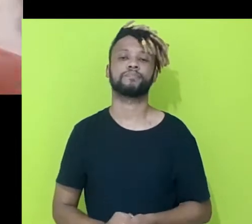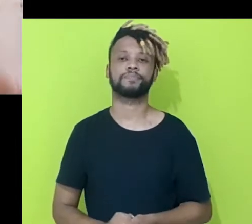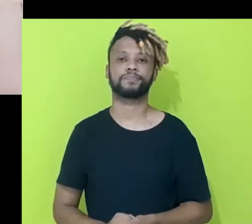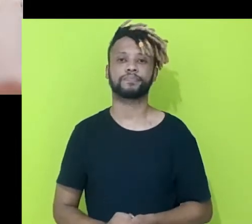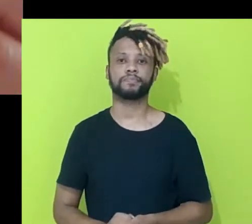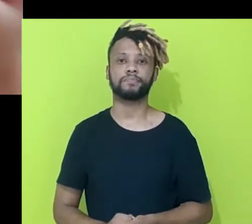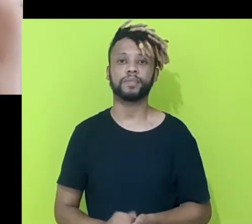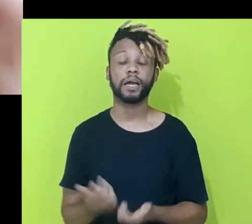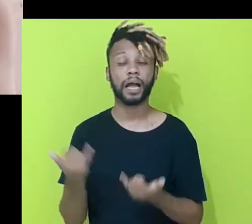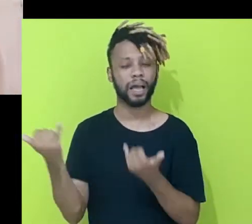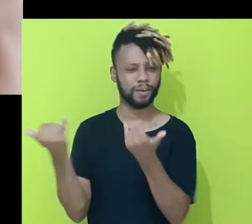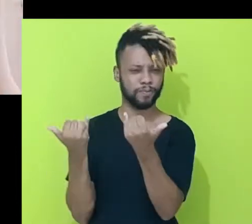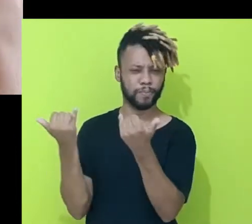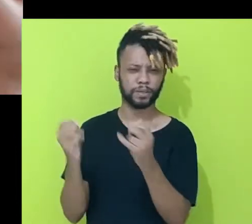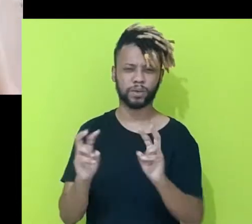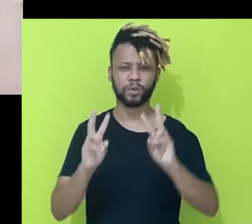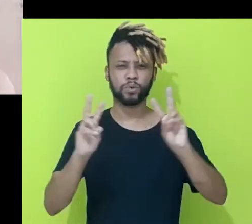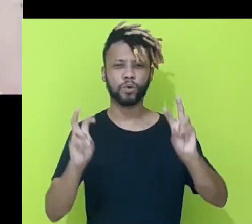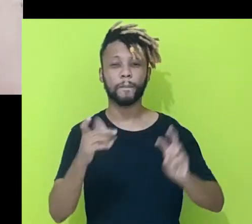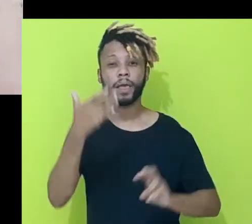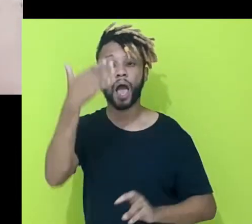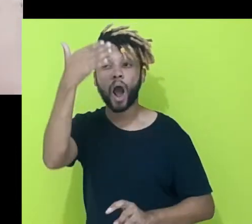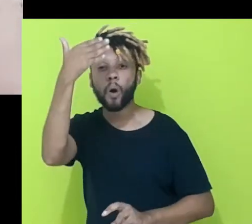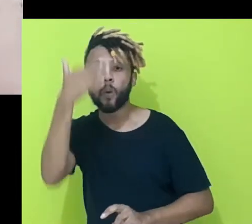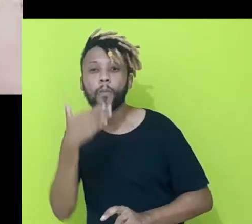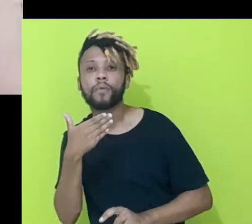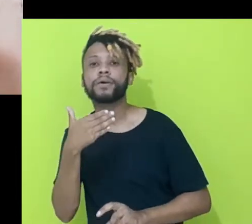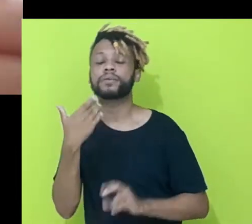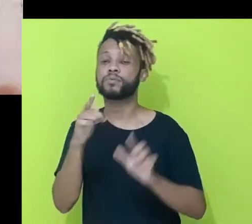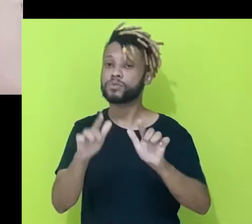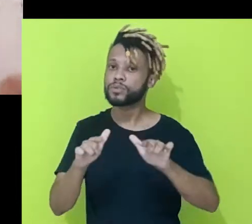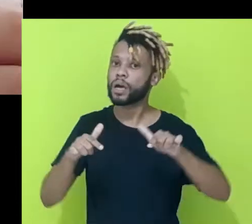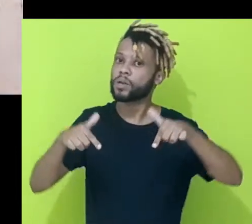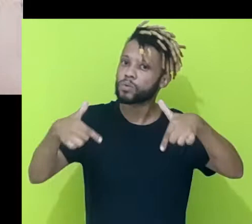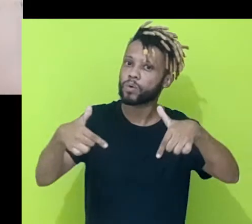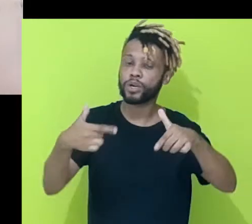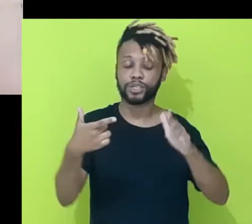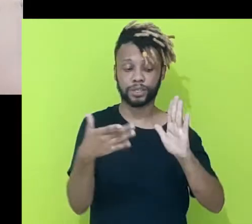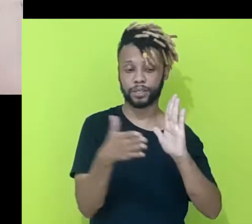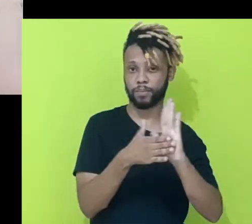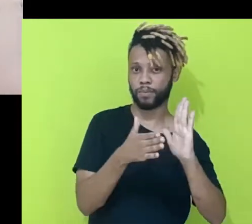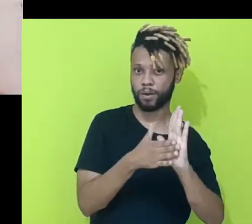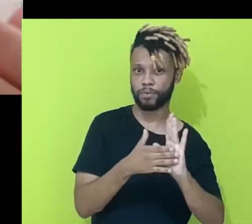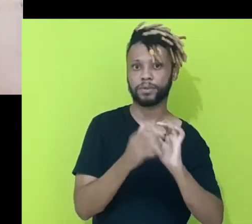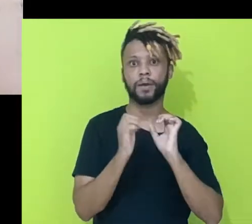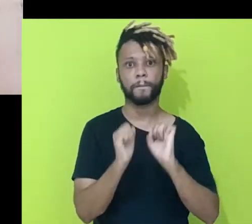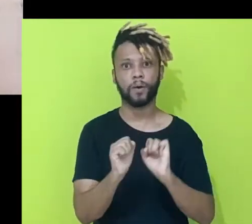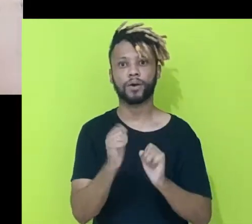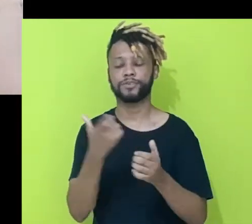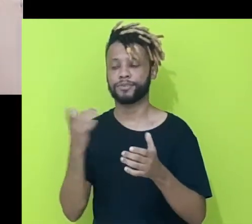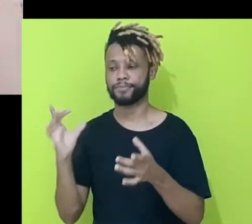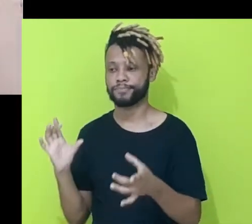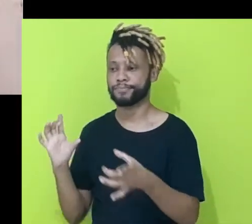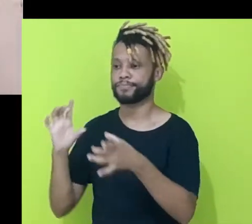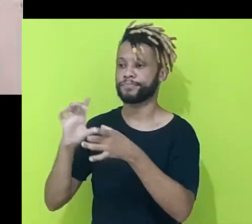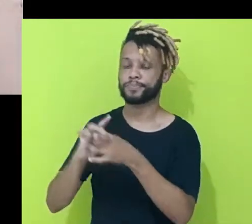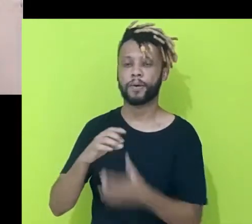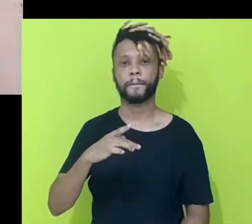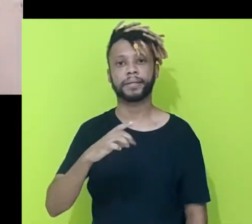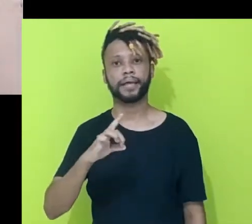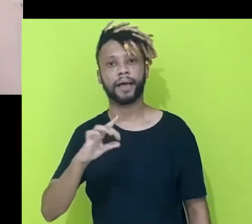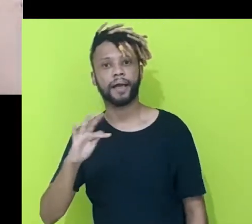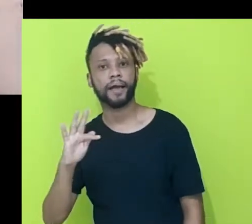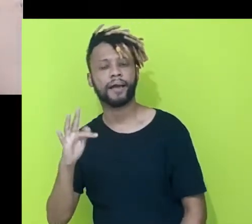respeito da comprovação de execução de projetos da proponente, você pode anexar um arquivo